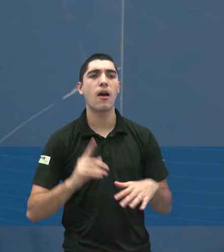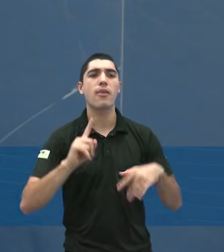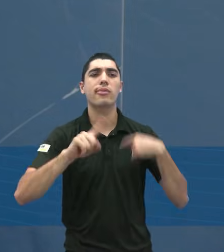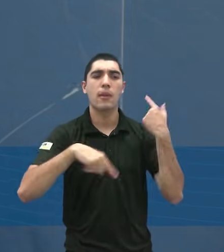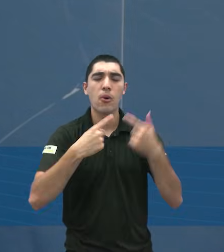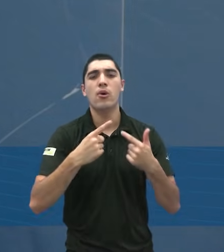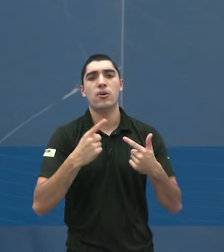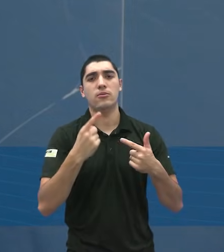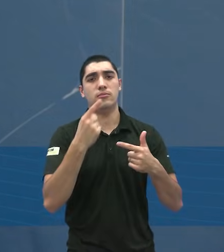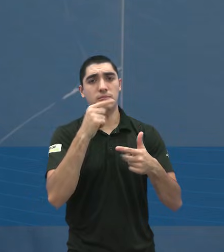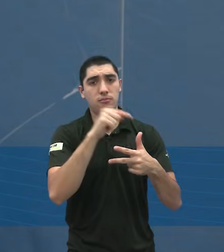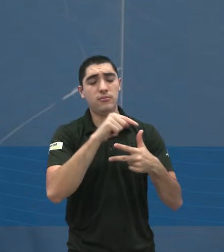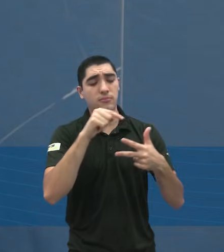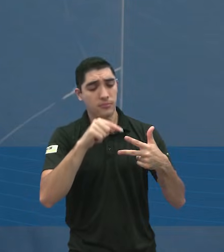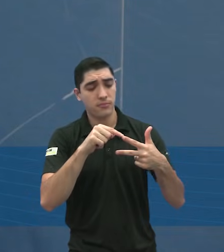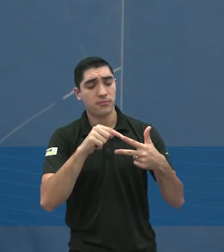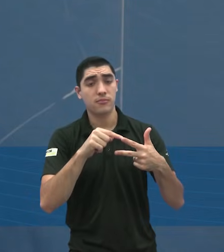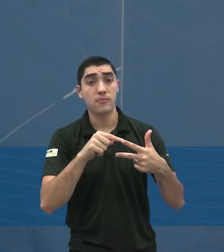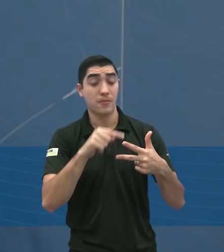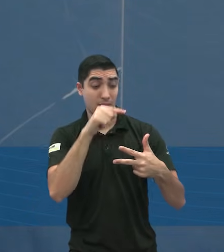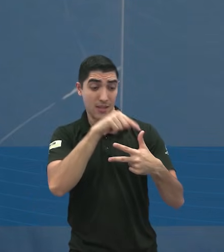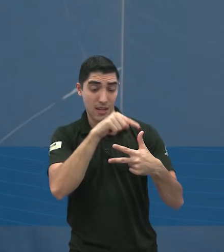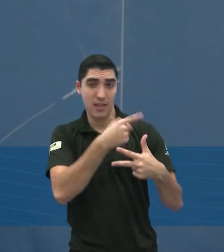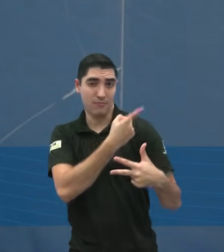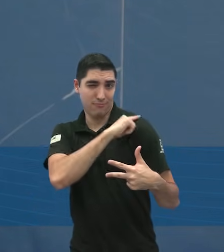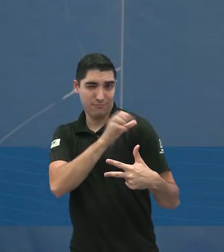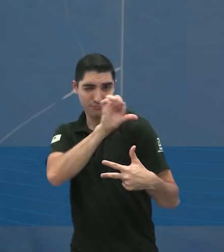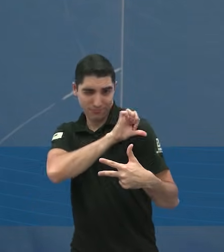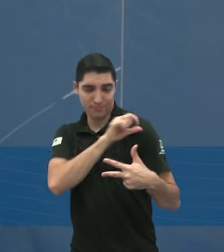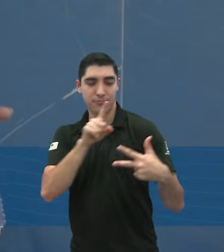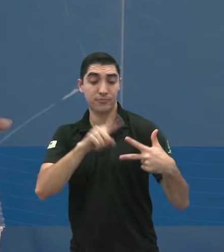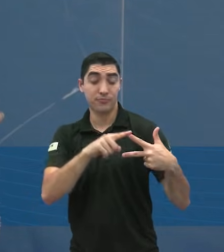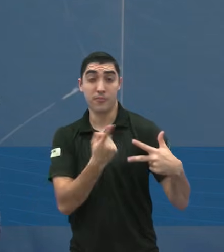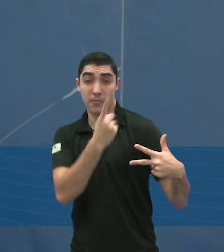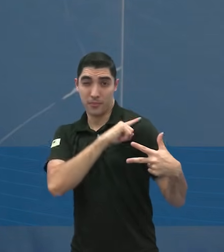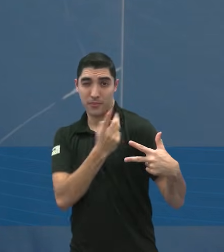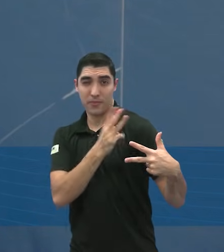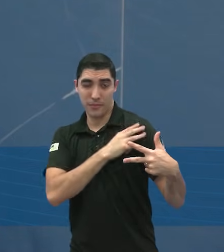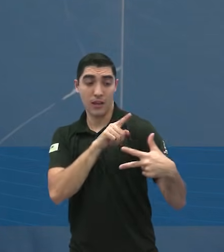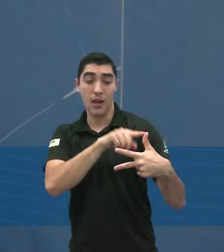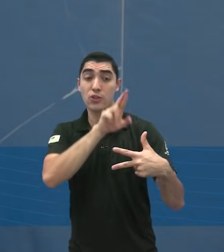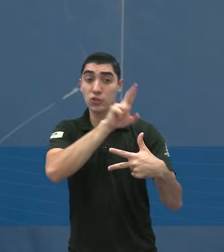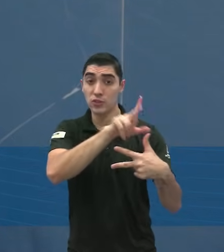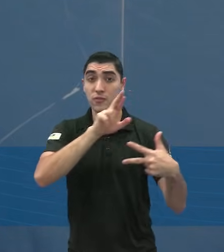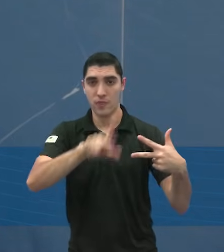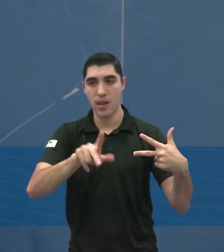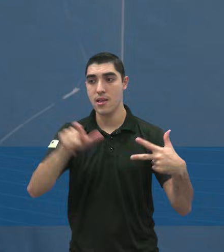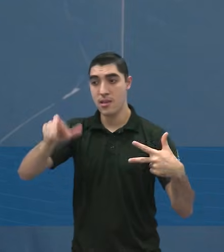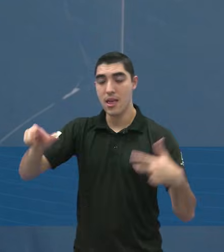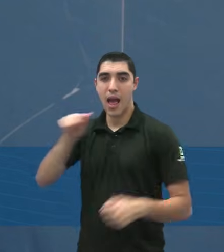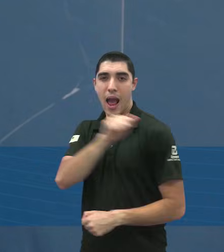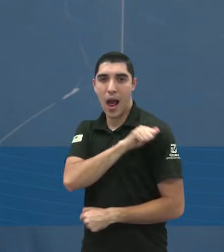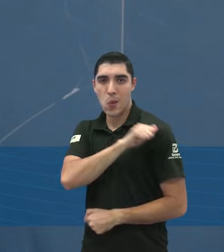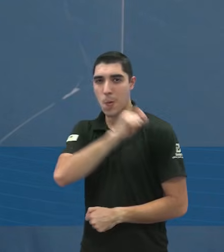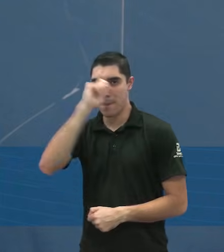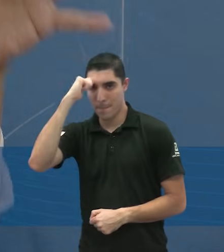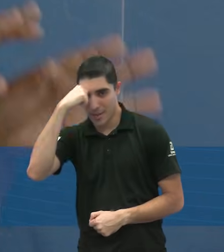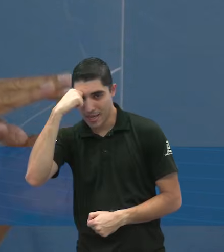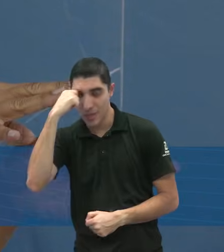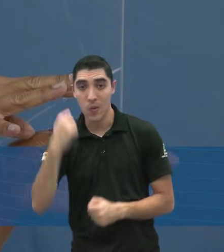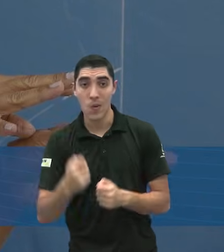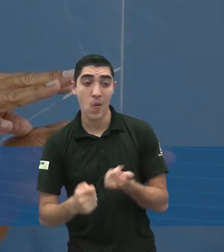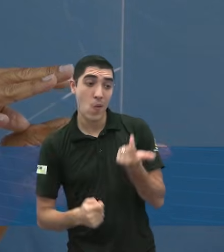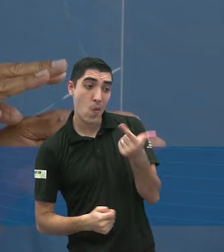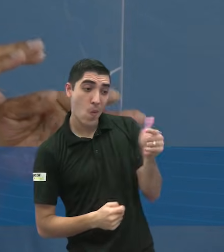depois, escola pública do ensino fundamental, médio, é uma questão para os estudantes negros. Estudantes não negros, eles